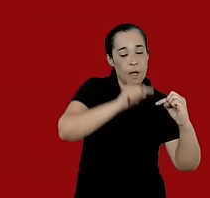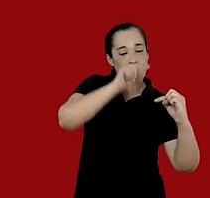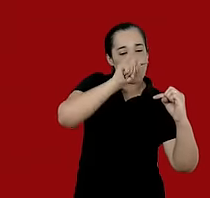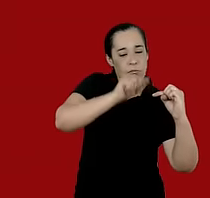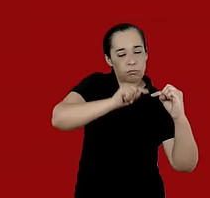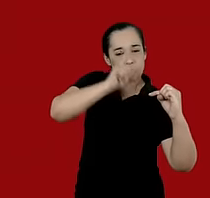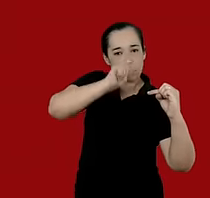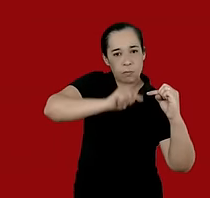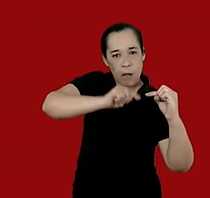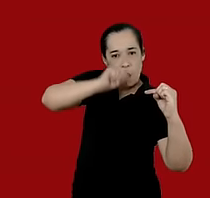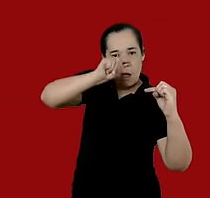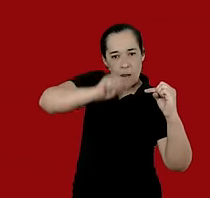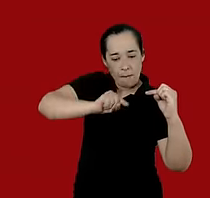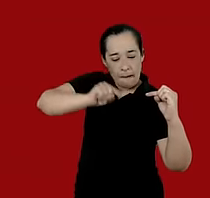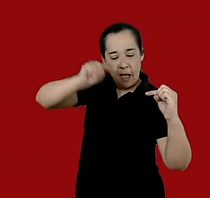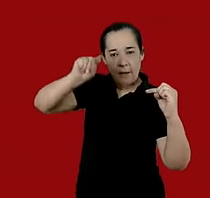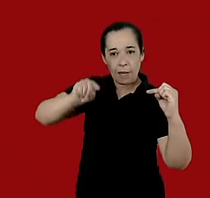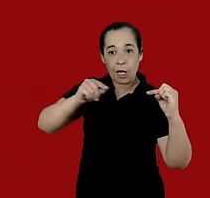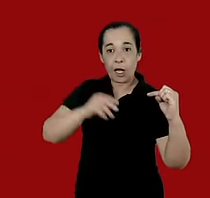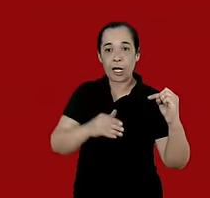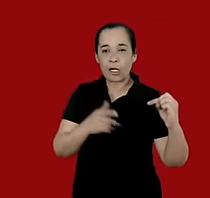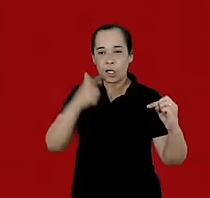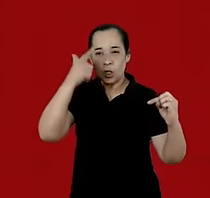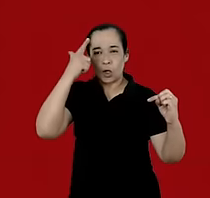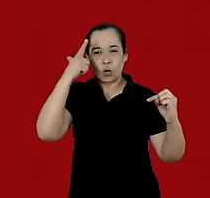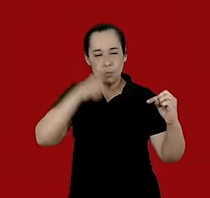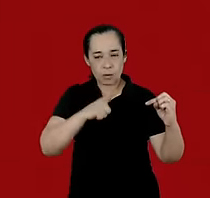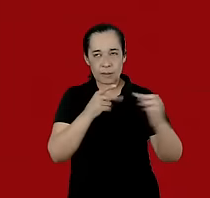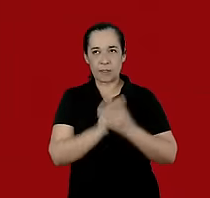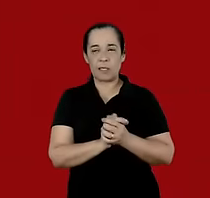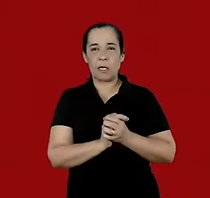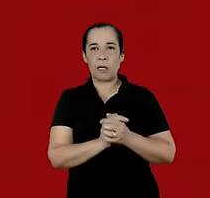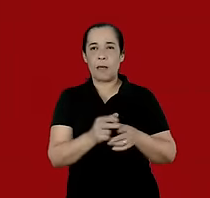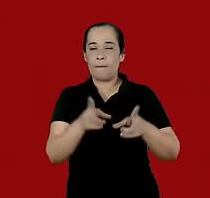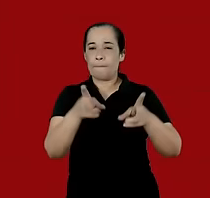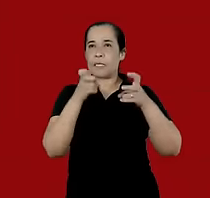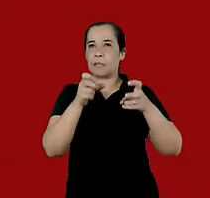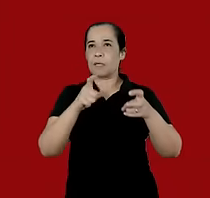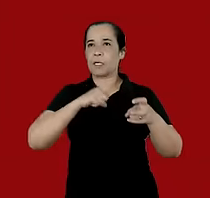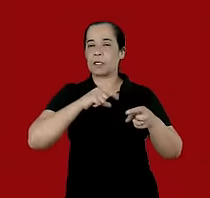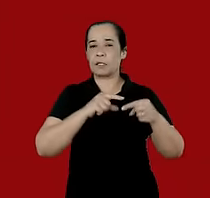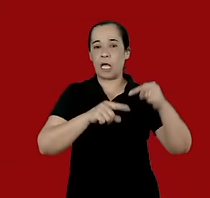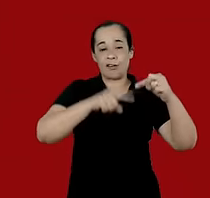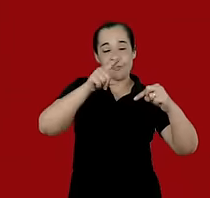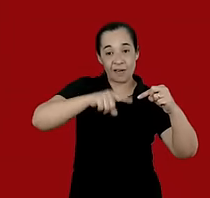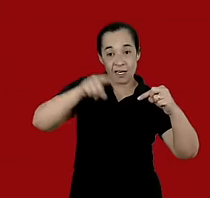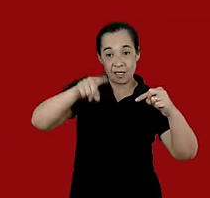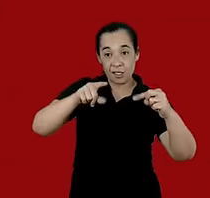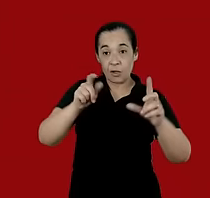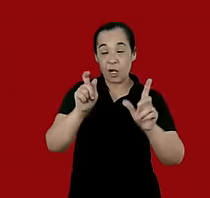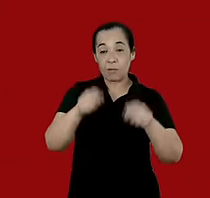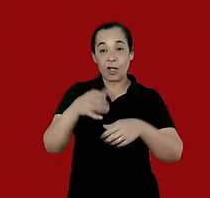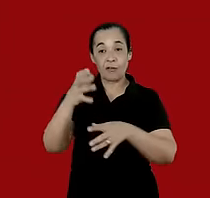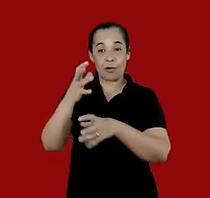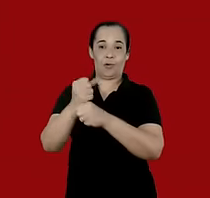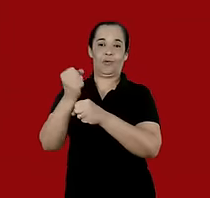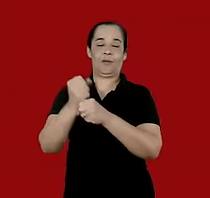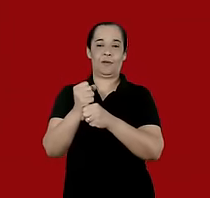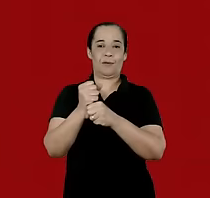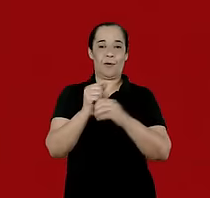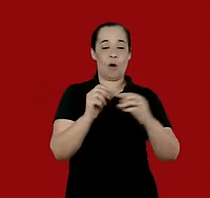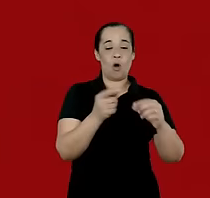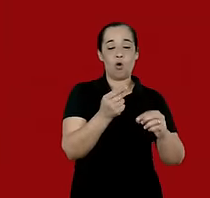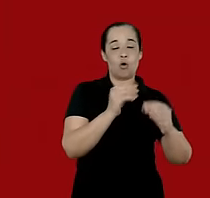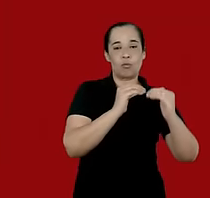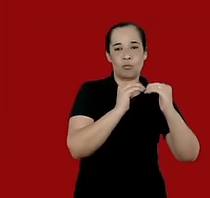conseguir abstrair um pouquinho que vai ser volátil é a gente prente tem mais probabilidade de ganho e a renda fixa ativa no caso da Bradesco ao